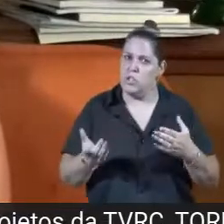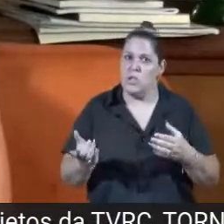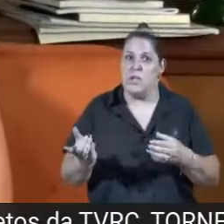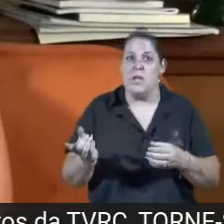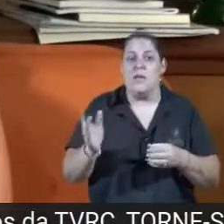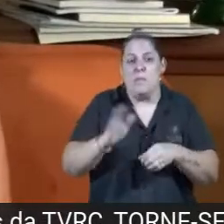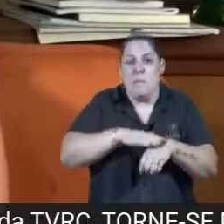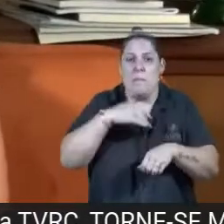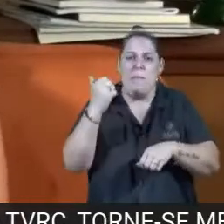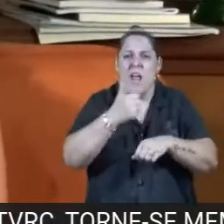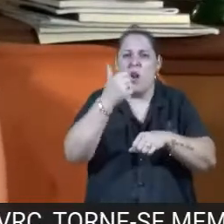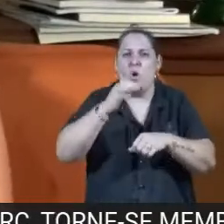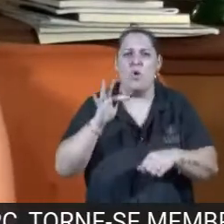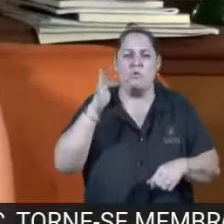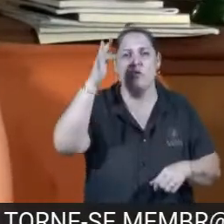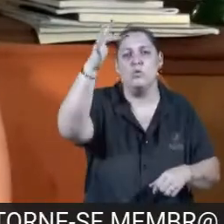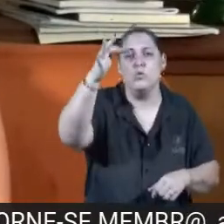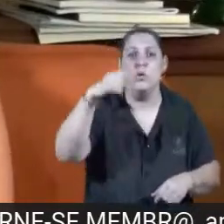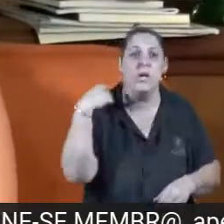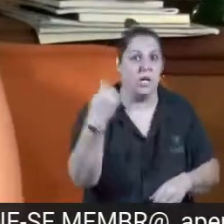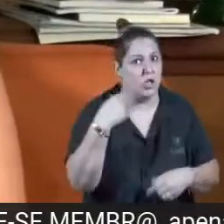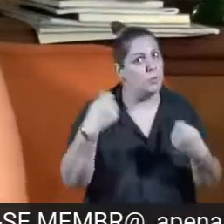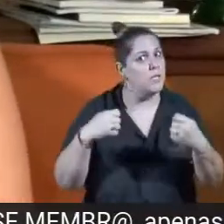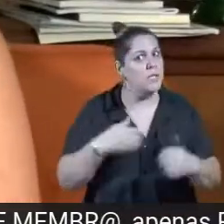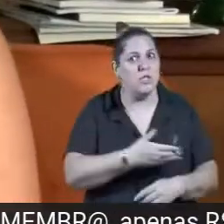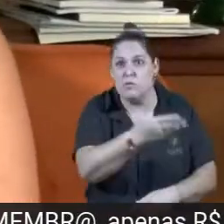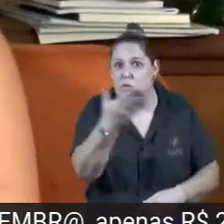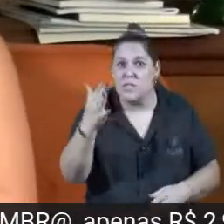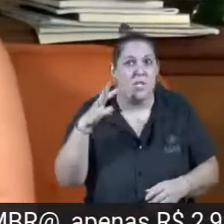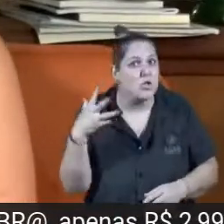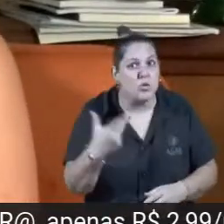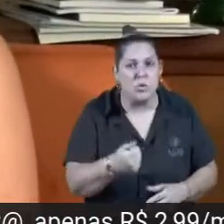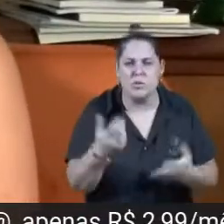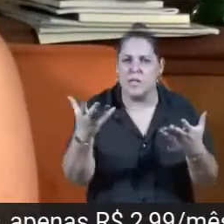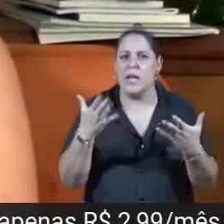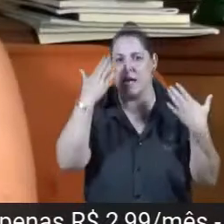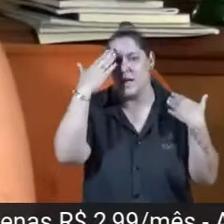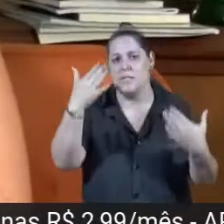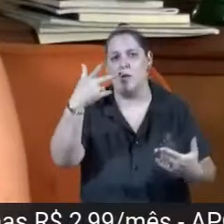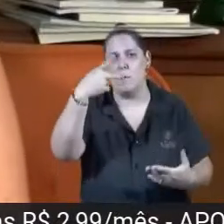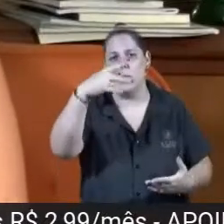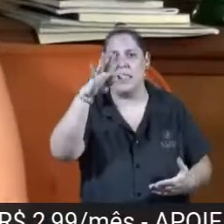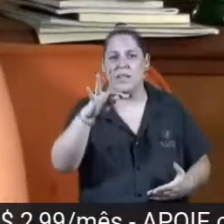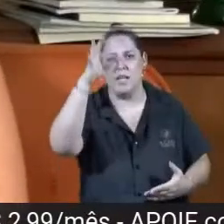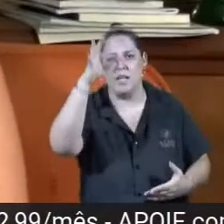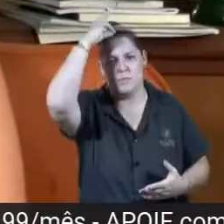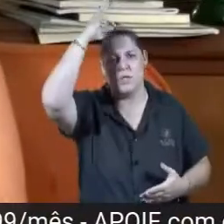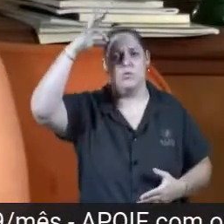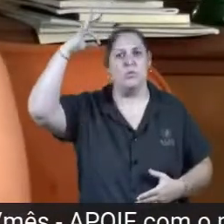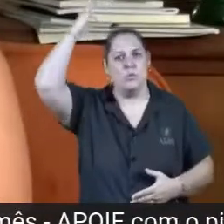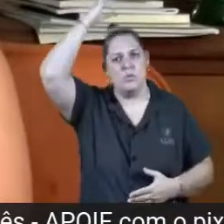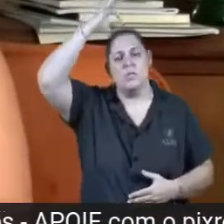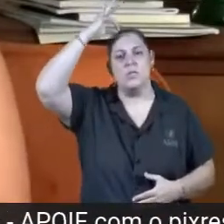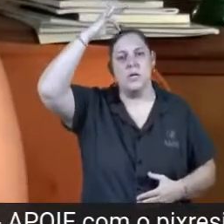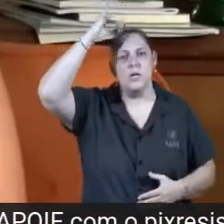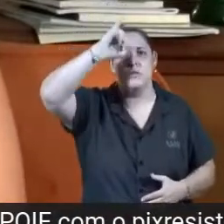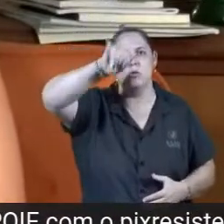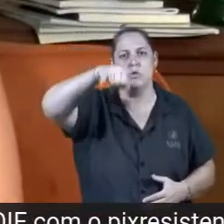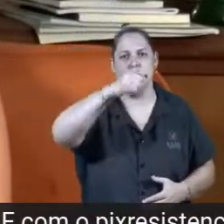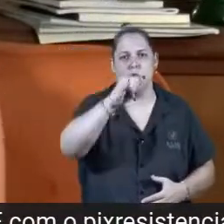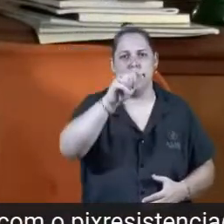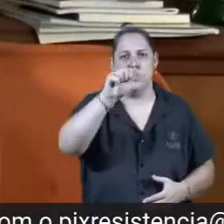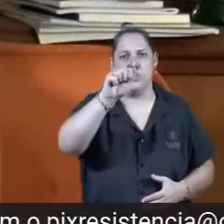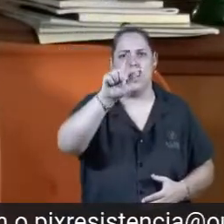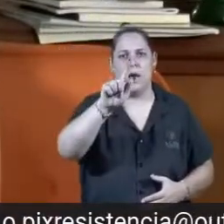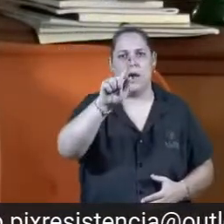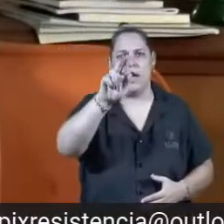muito melhores, e a gente conta com vocês todos. Quero agradecer muito o PT do Espírito Santo, a Jaqueline, presidente, a